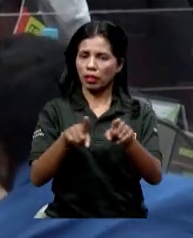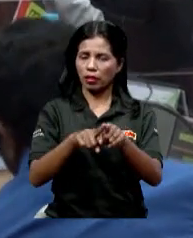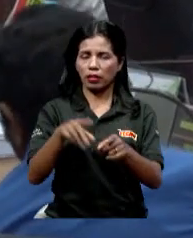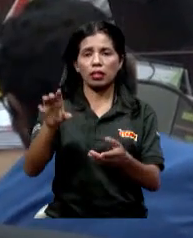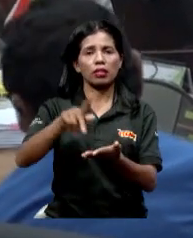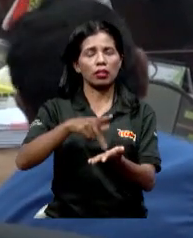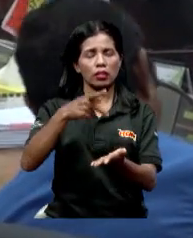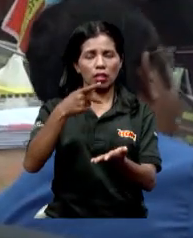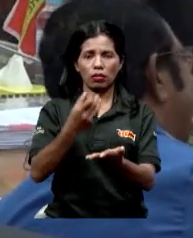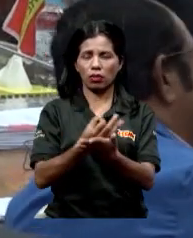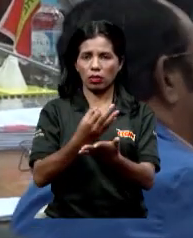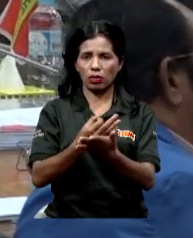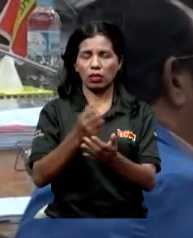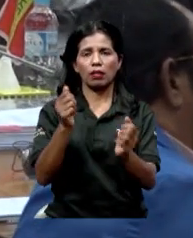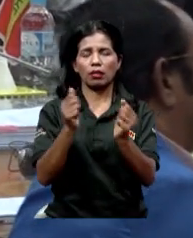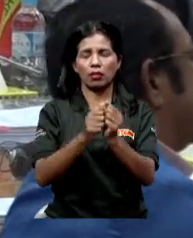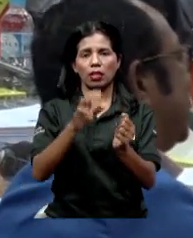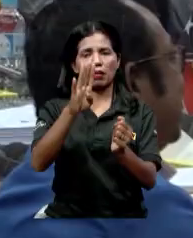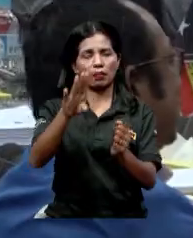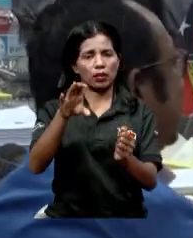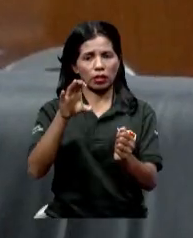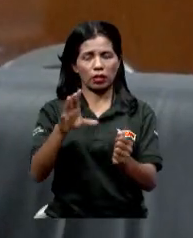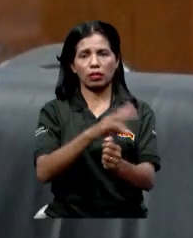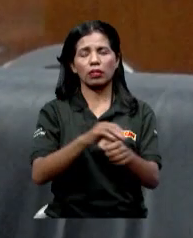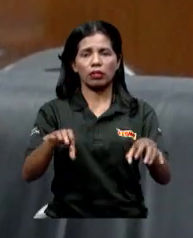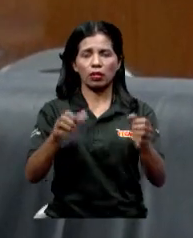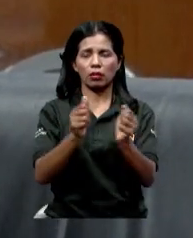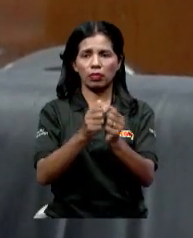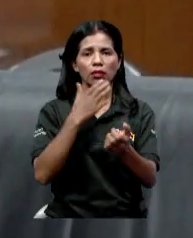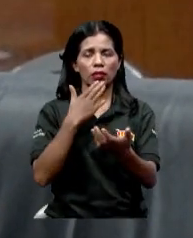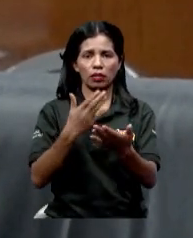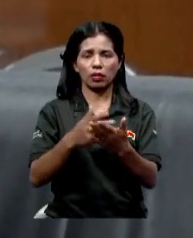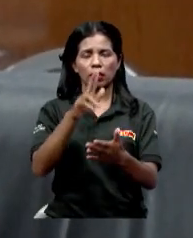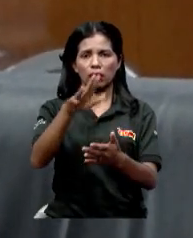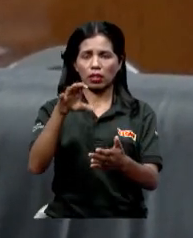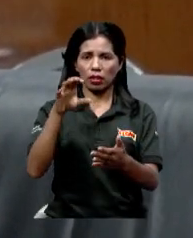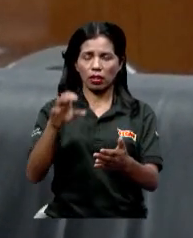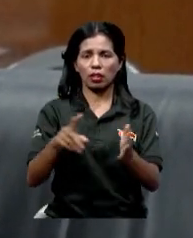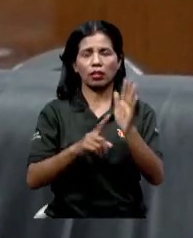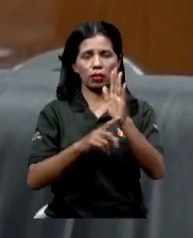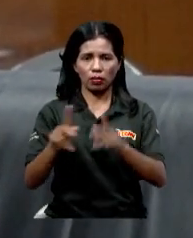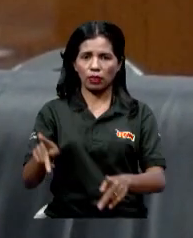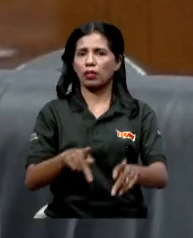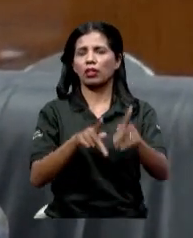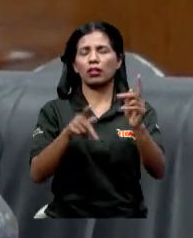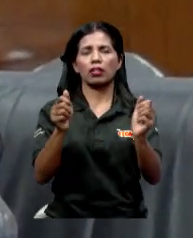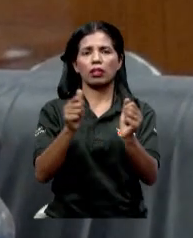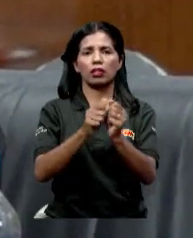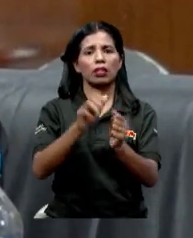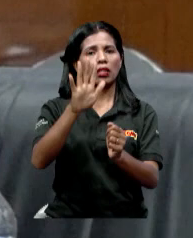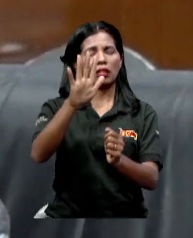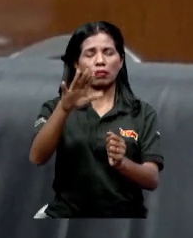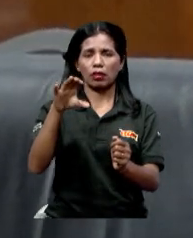salário vencimento tocon atus hat resin, bem serviço tocon atus tolu resin, transferência pública tocon atus Lima